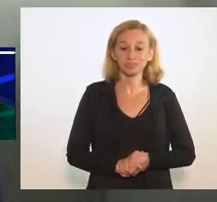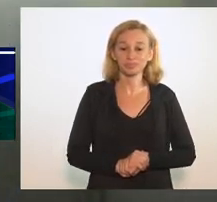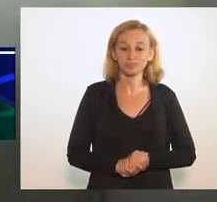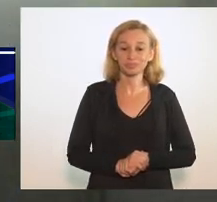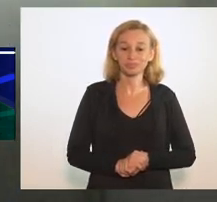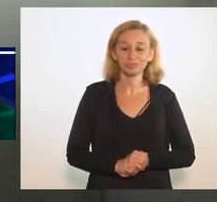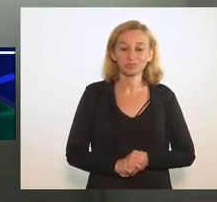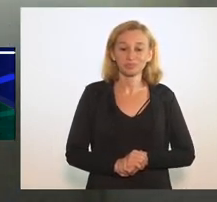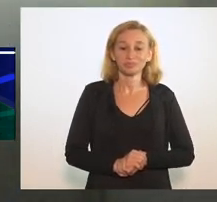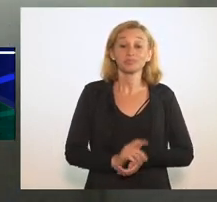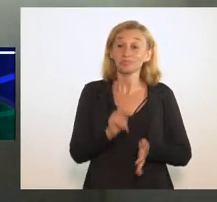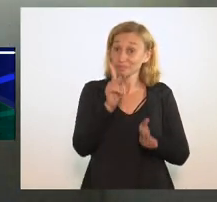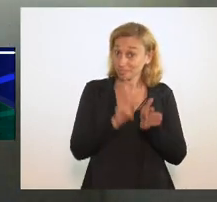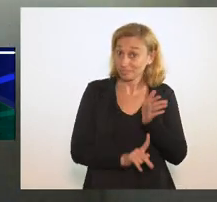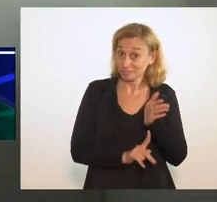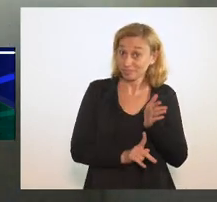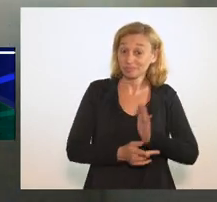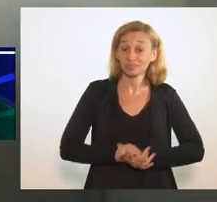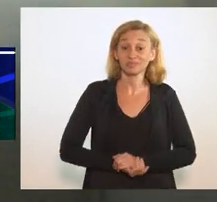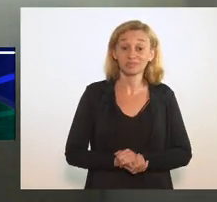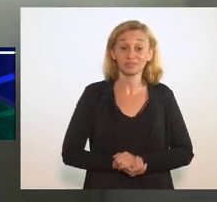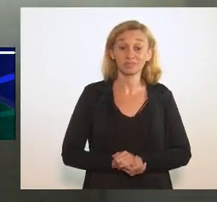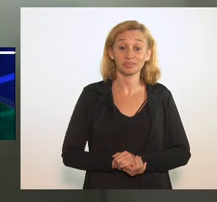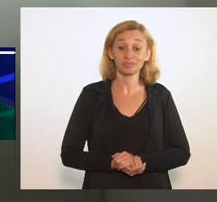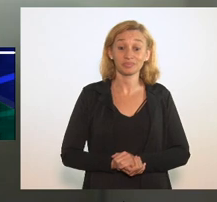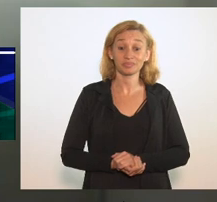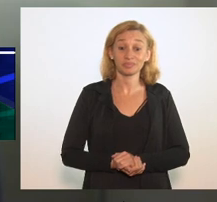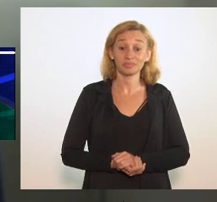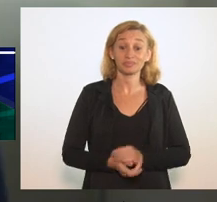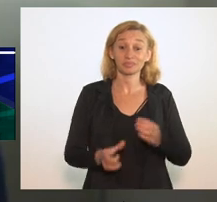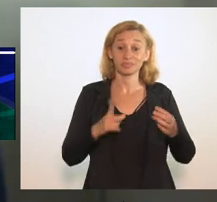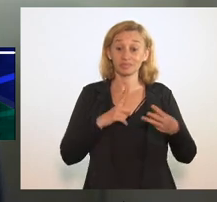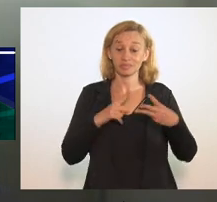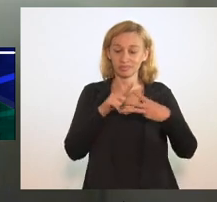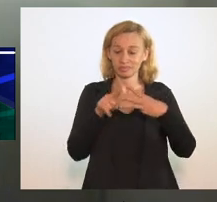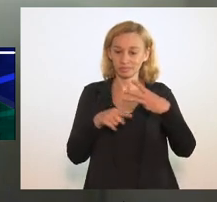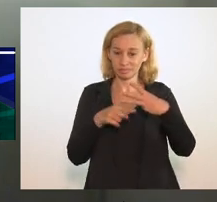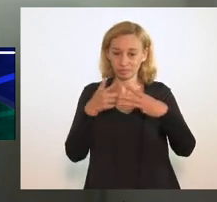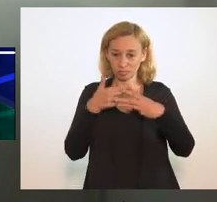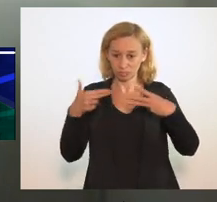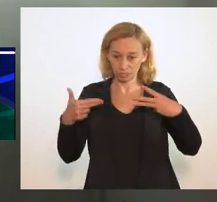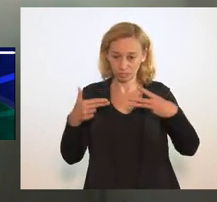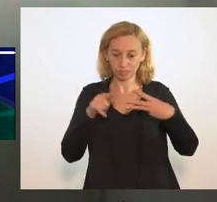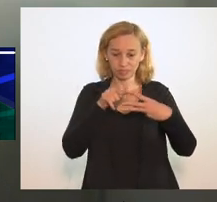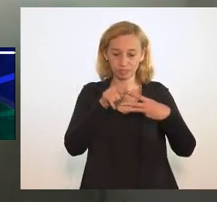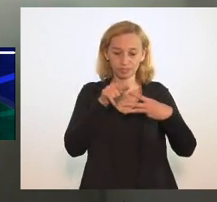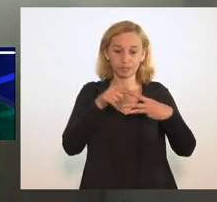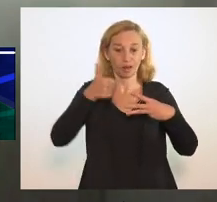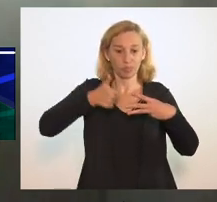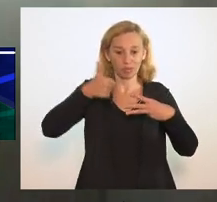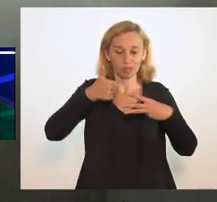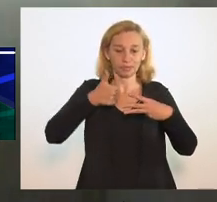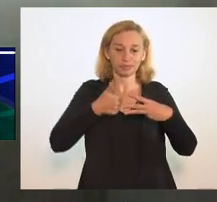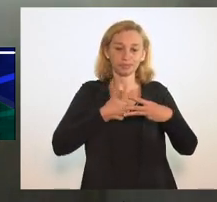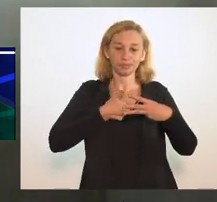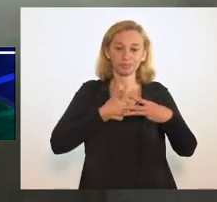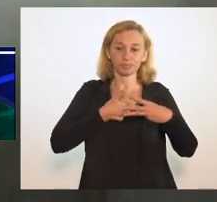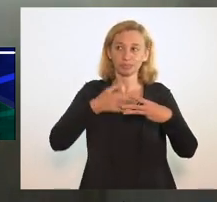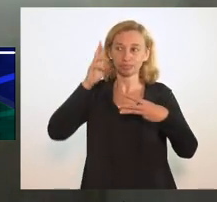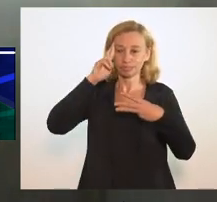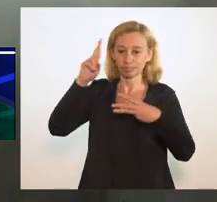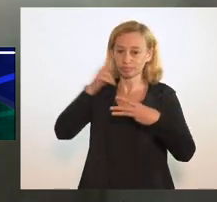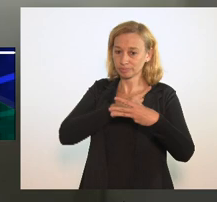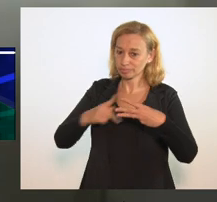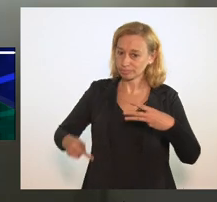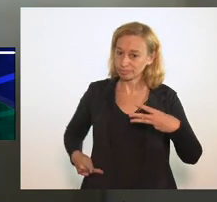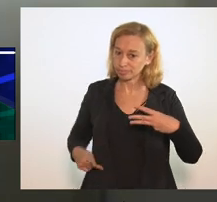O projeto, ele tem três vertentes. A primeira, que o Vossa Excelência